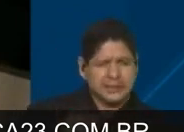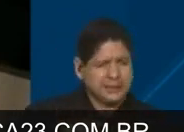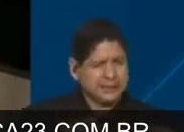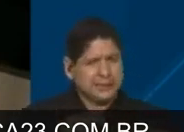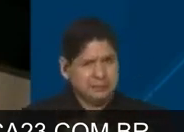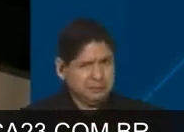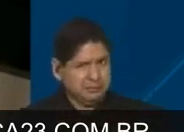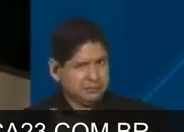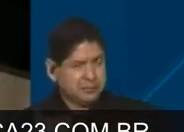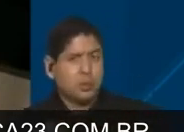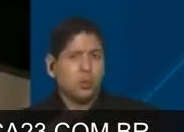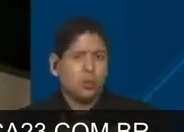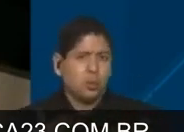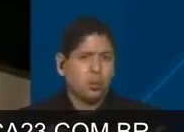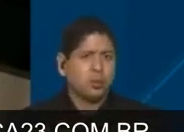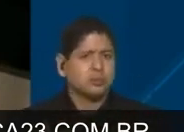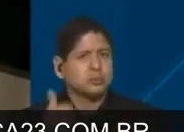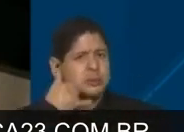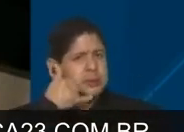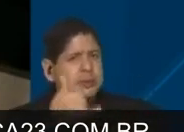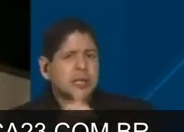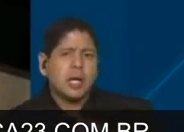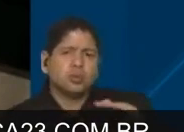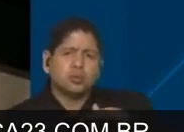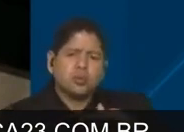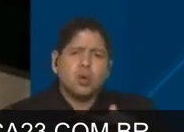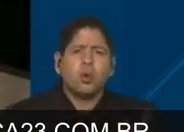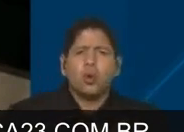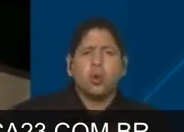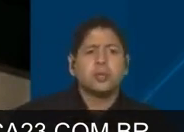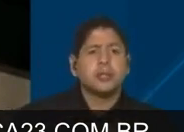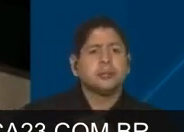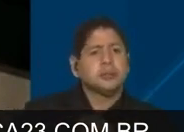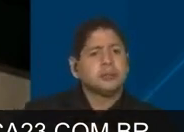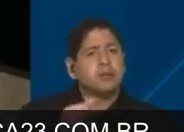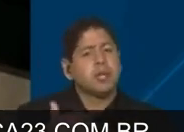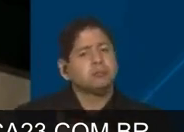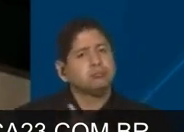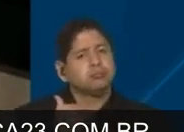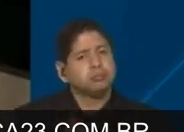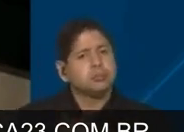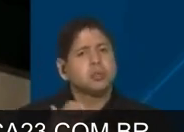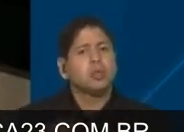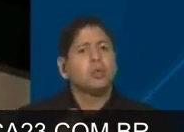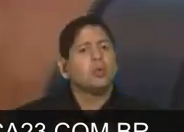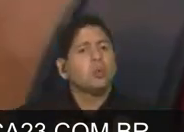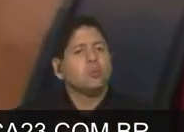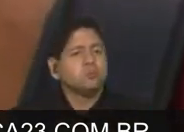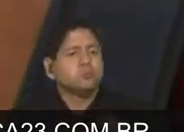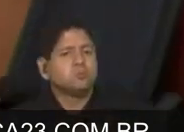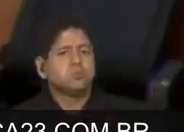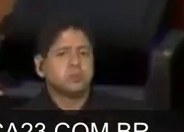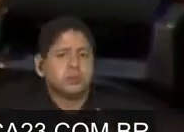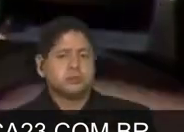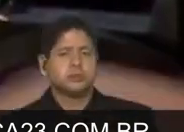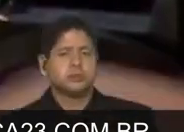você recebeu, de alguma coisa, liga na instituição que vai ter um setor que vai te orientar como que você vai renegociar essa dívida. É o melhor caminho.